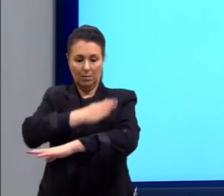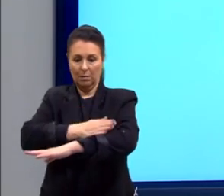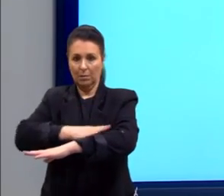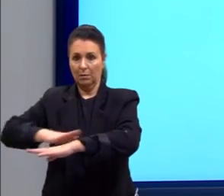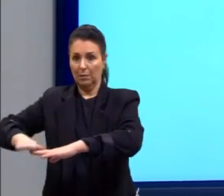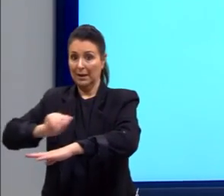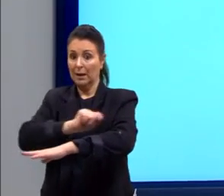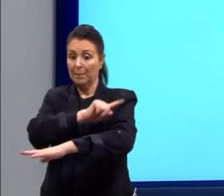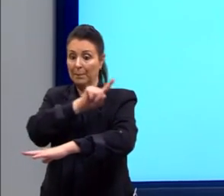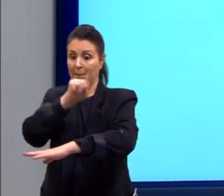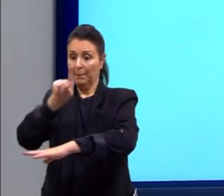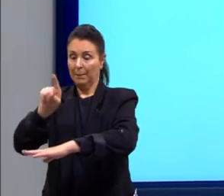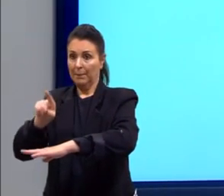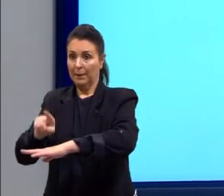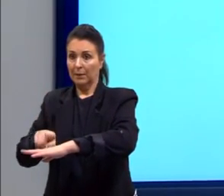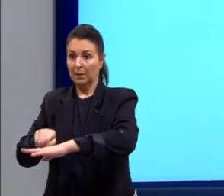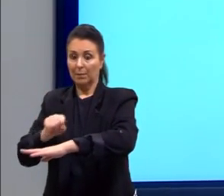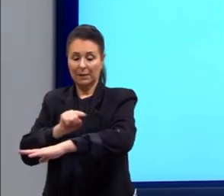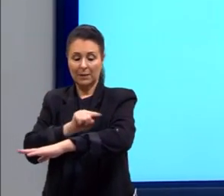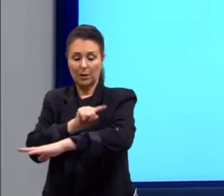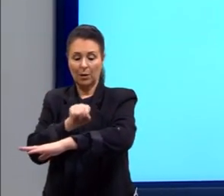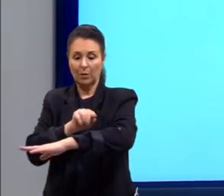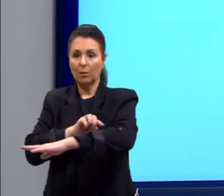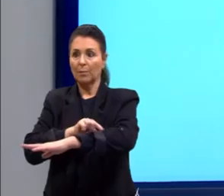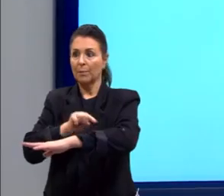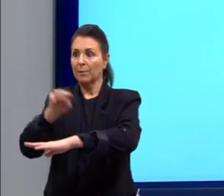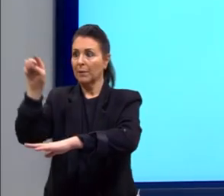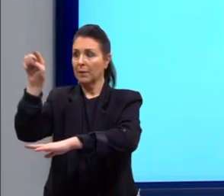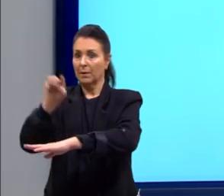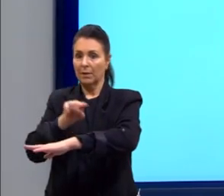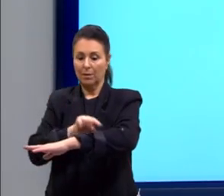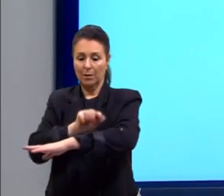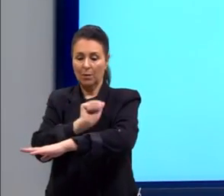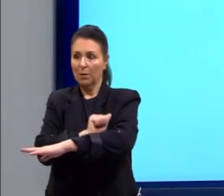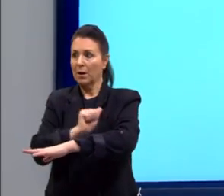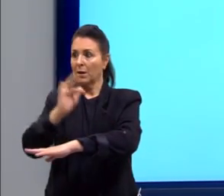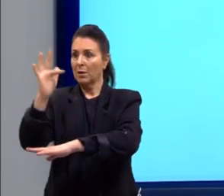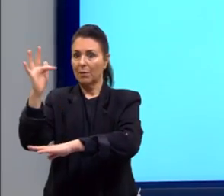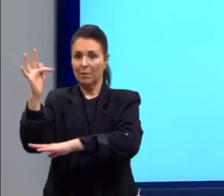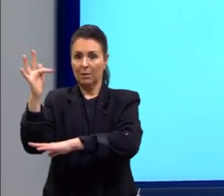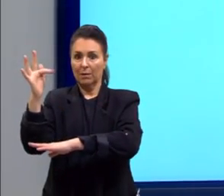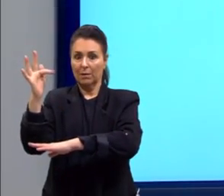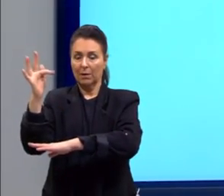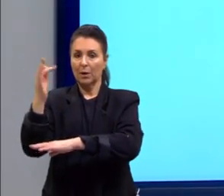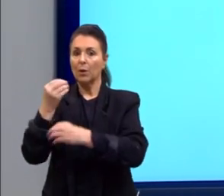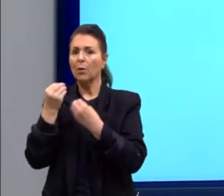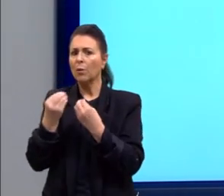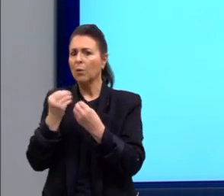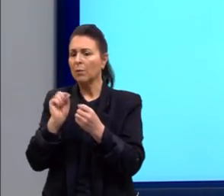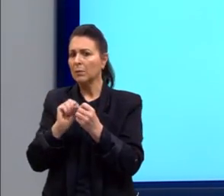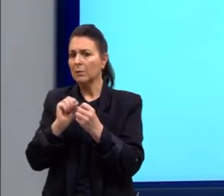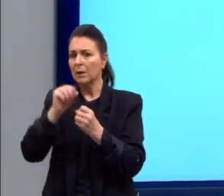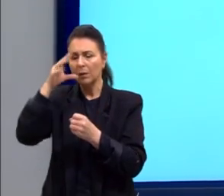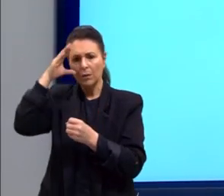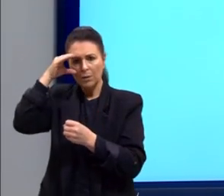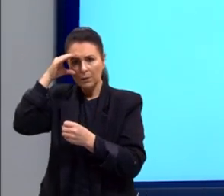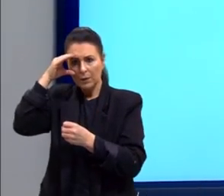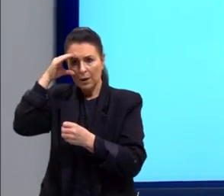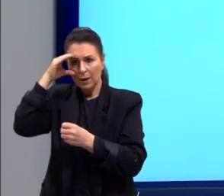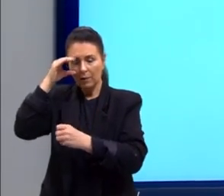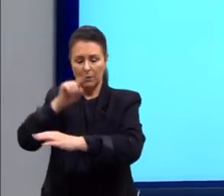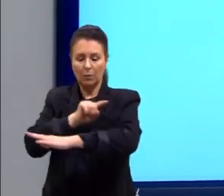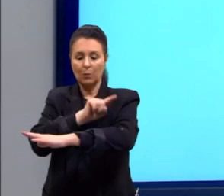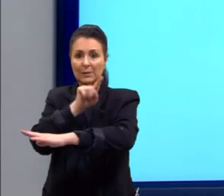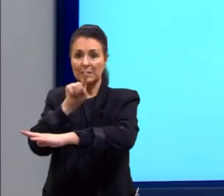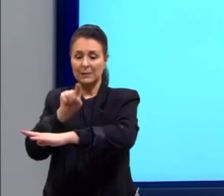bem grande é mas nós temos o segmento aqui a f tá como nós podemos observar os